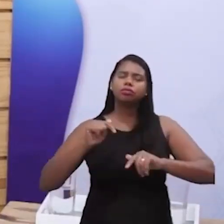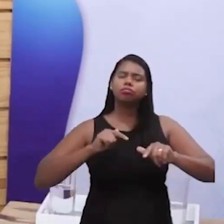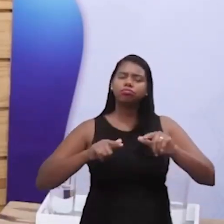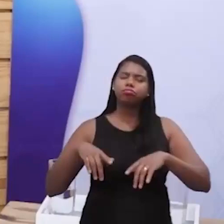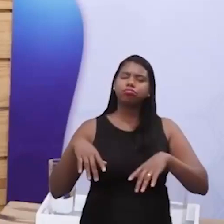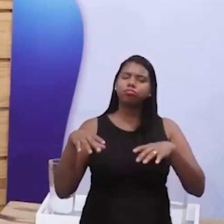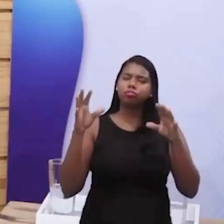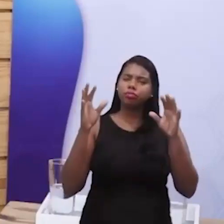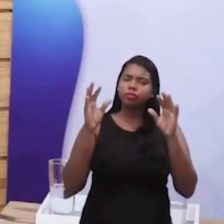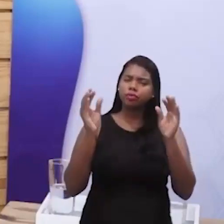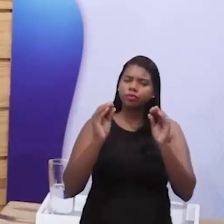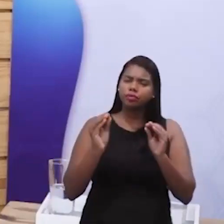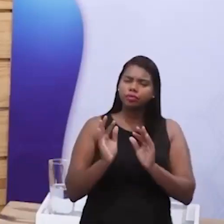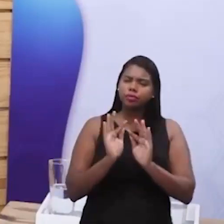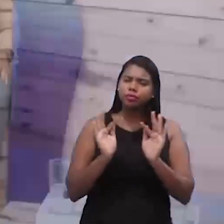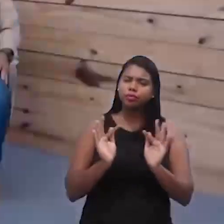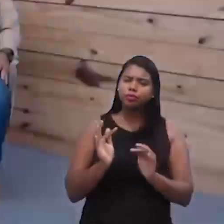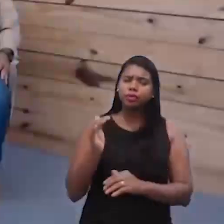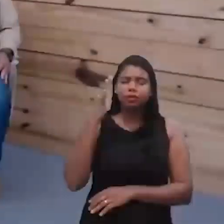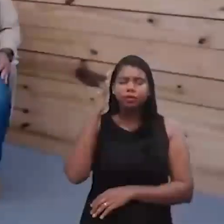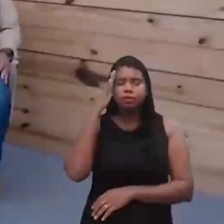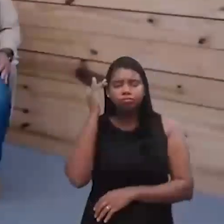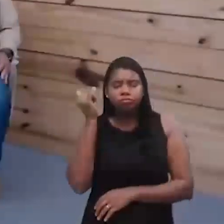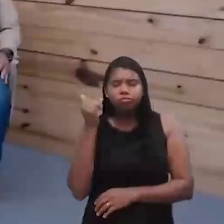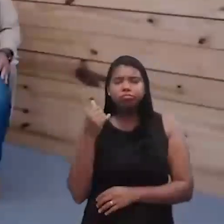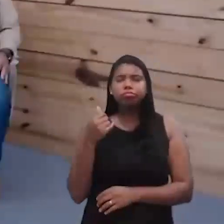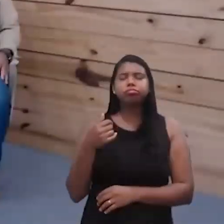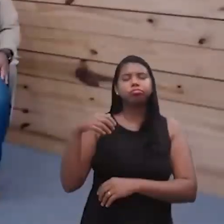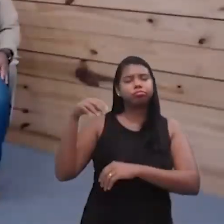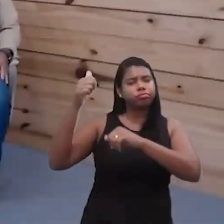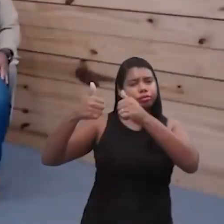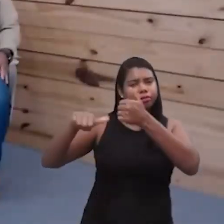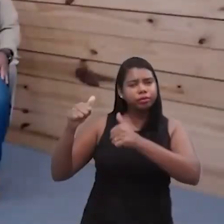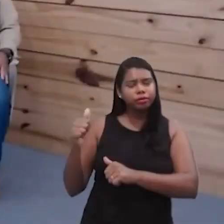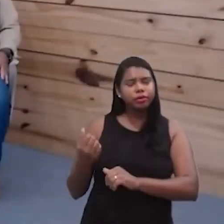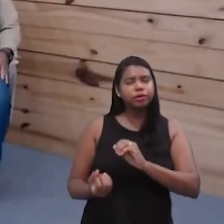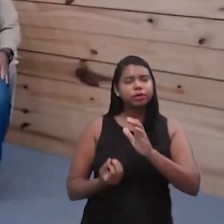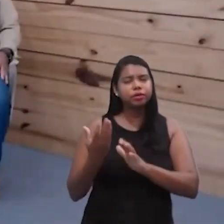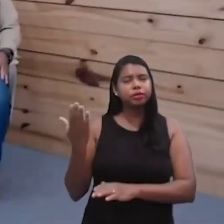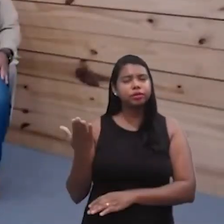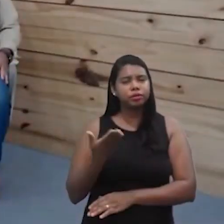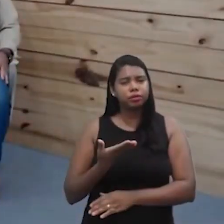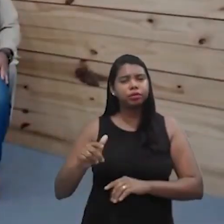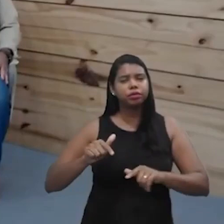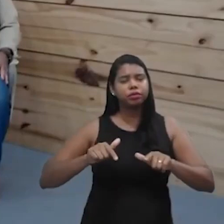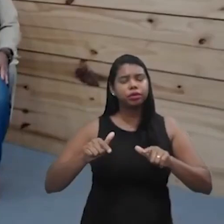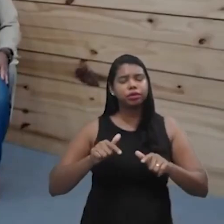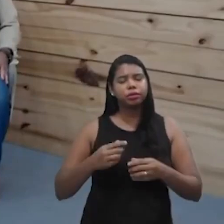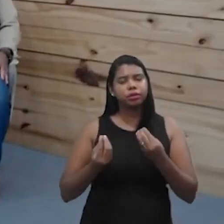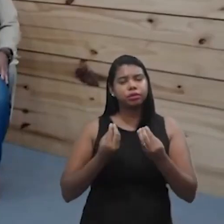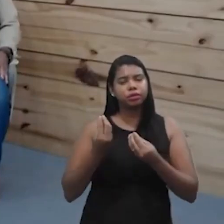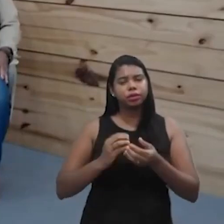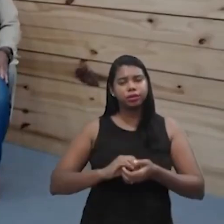pouco dessas profissões para a gente que hoje estão surgindo como essas novas tendências de mercado.